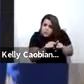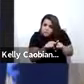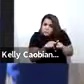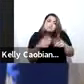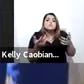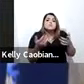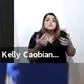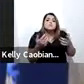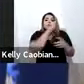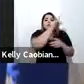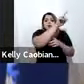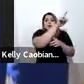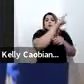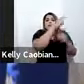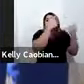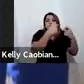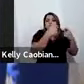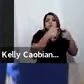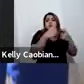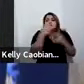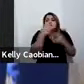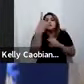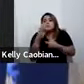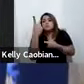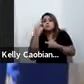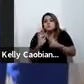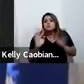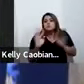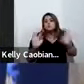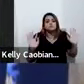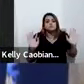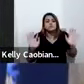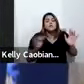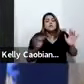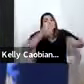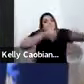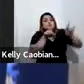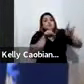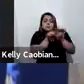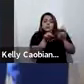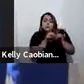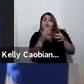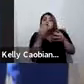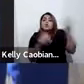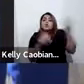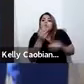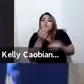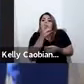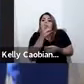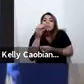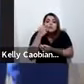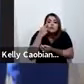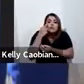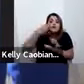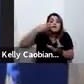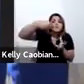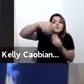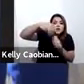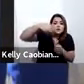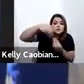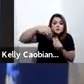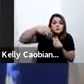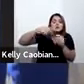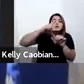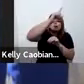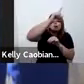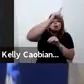turnos de trabalhadores e discutindo medidas de flexibilidade que a tornem mais competitiva,